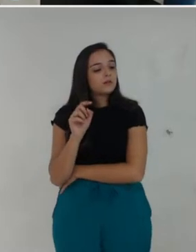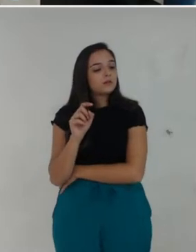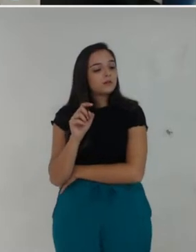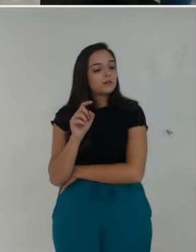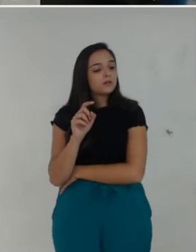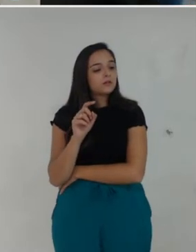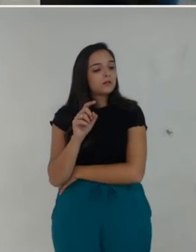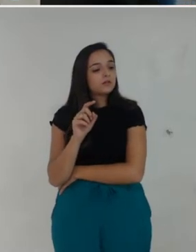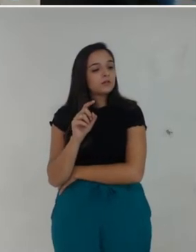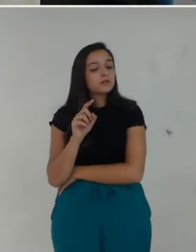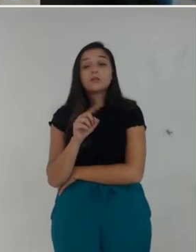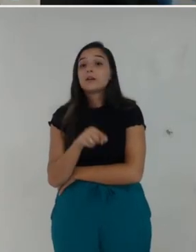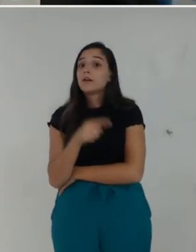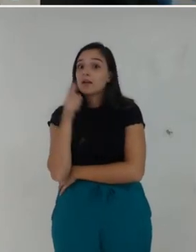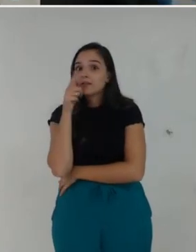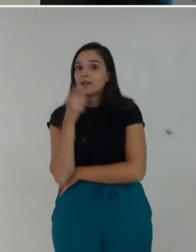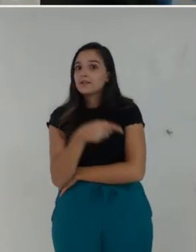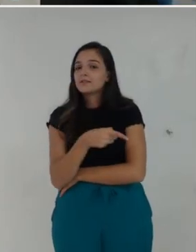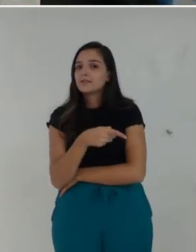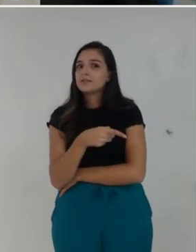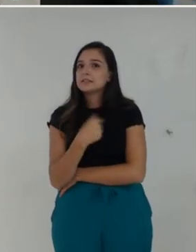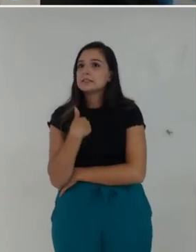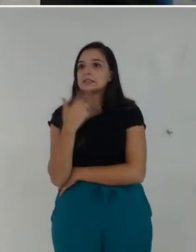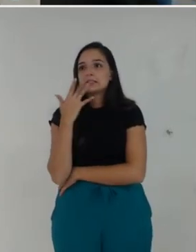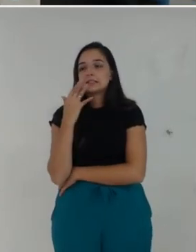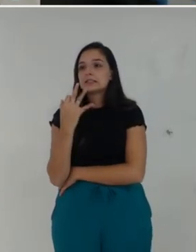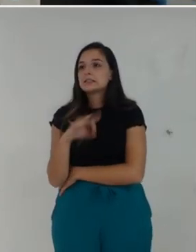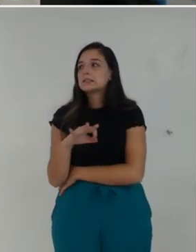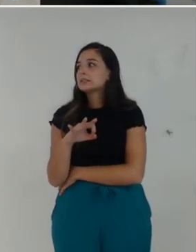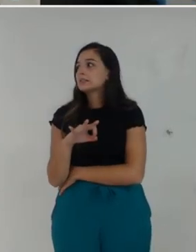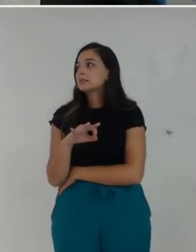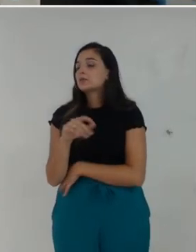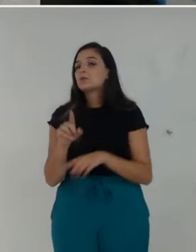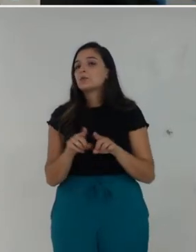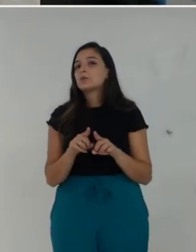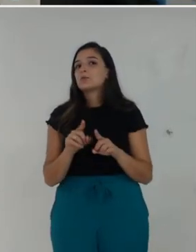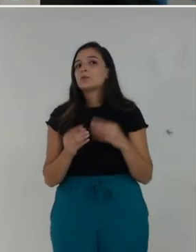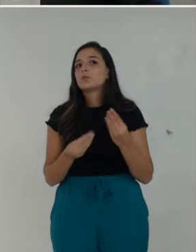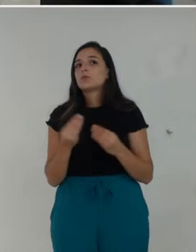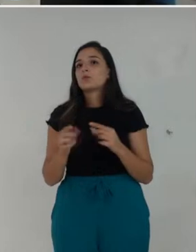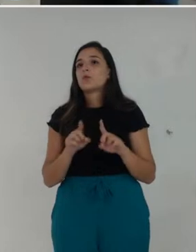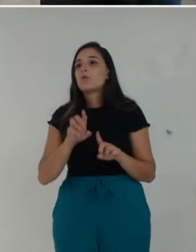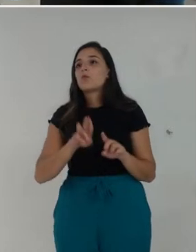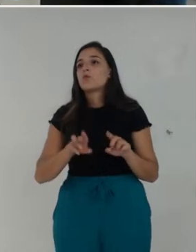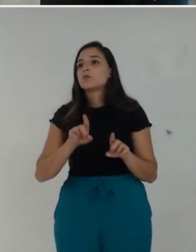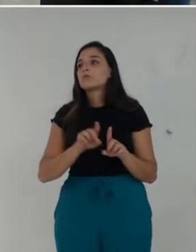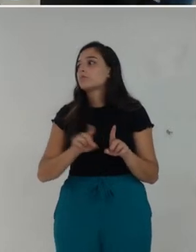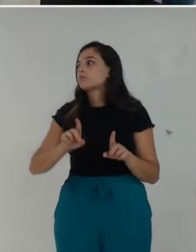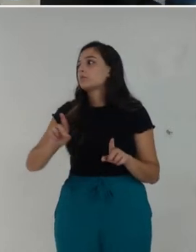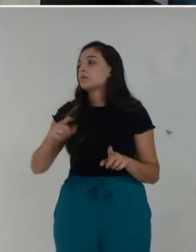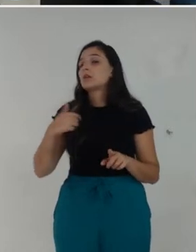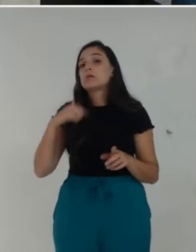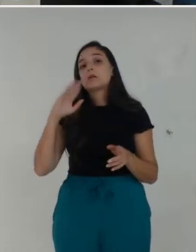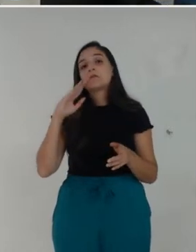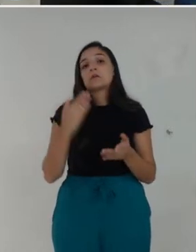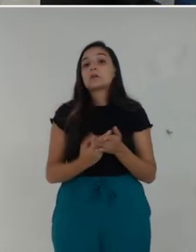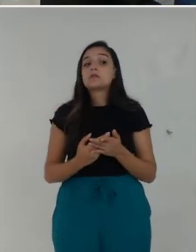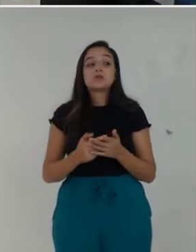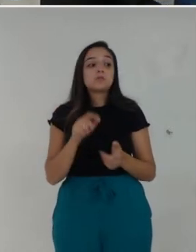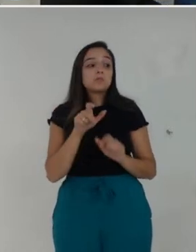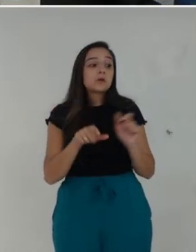Essa é uma ferramentinha interessante que eu não tenho certeza, não tenho métricas do uso que é dado a ela. Eu imagino que as pessoas vejam e